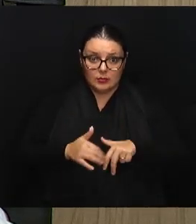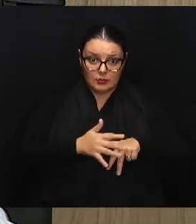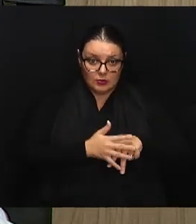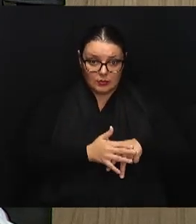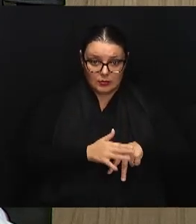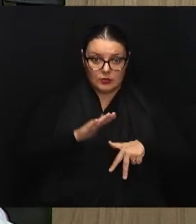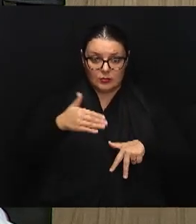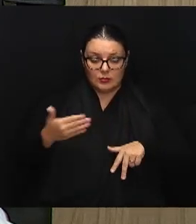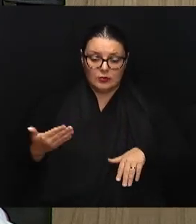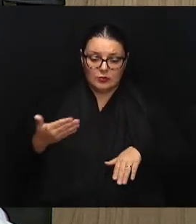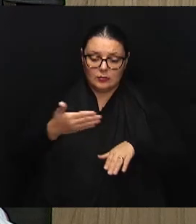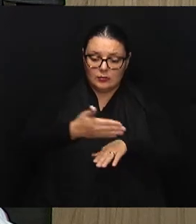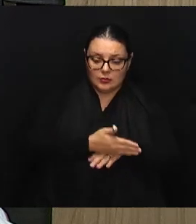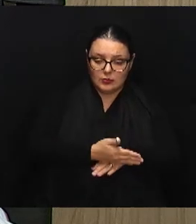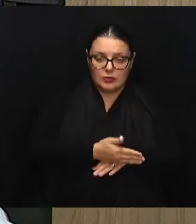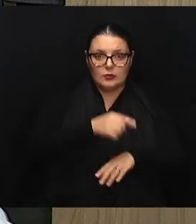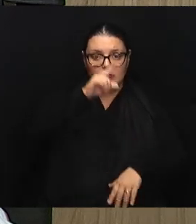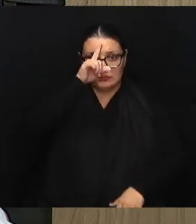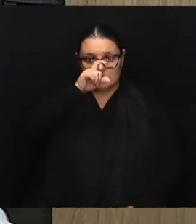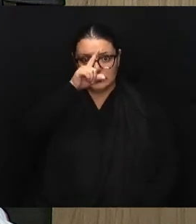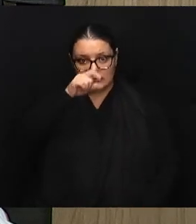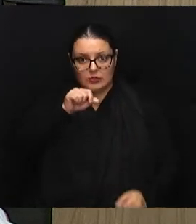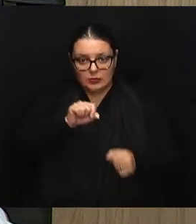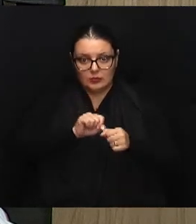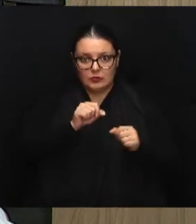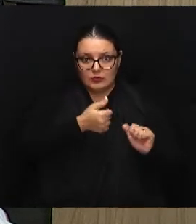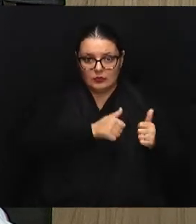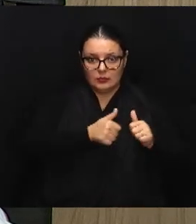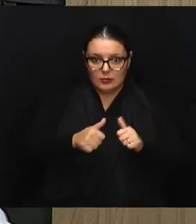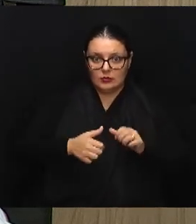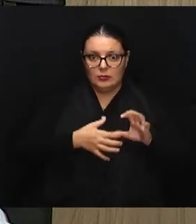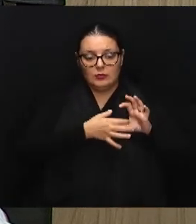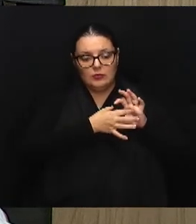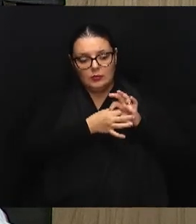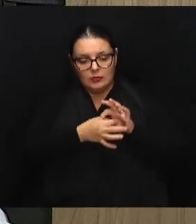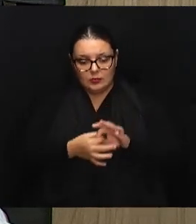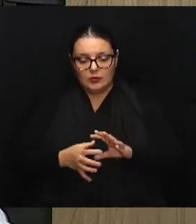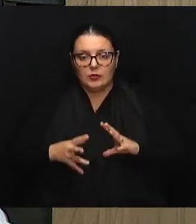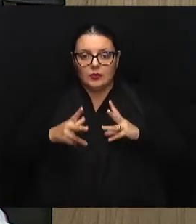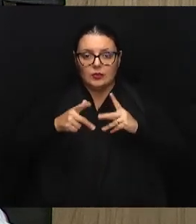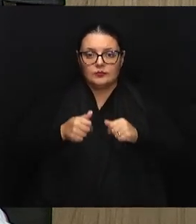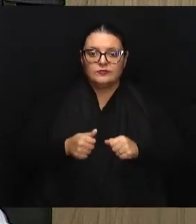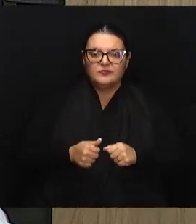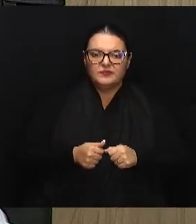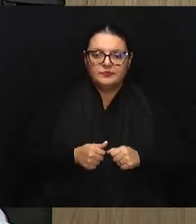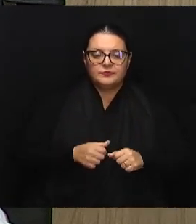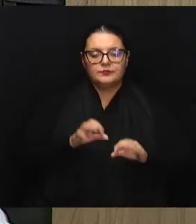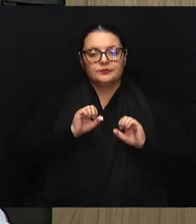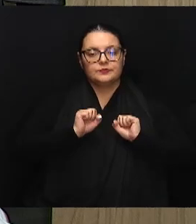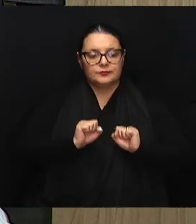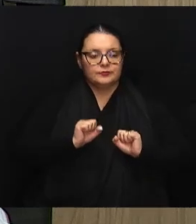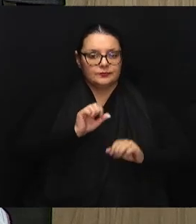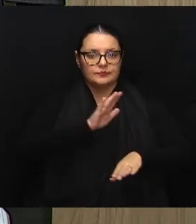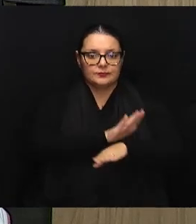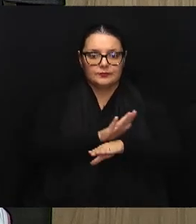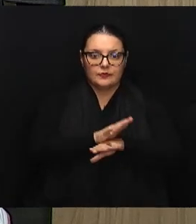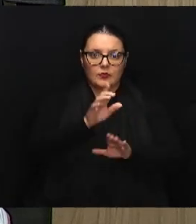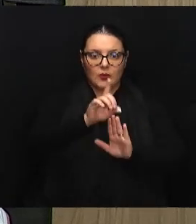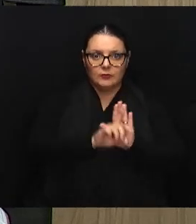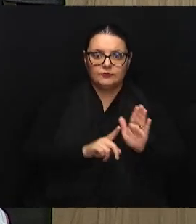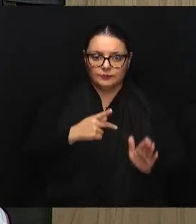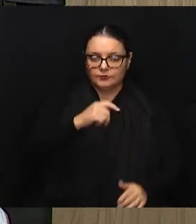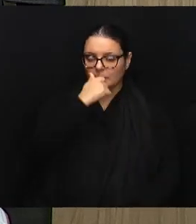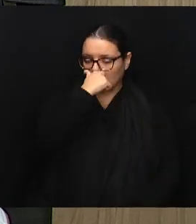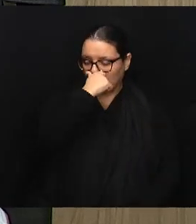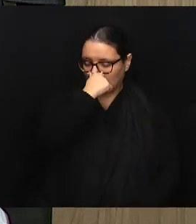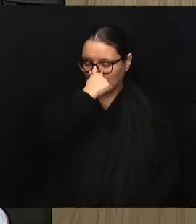partir do momento que ele entra no hospital, faz essa avaliação do contexto, de tudo aquilo que a gente vai poder orientar enquanto direito para ele,